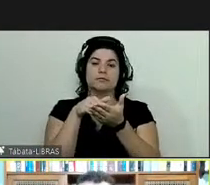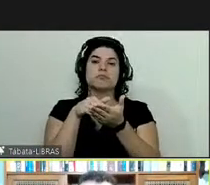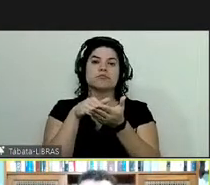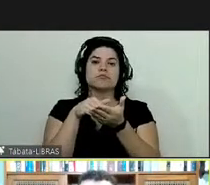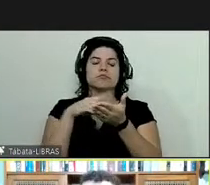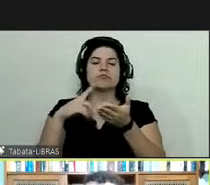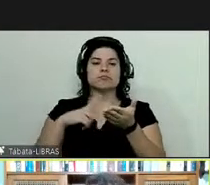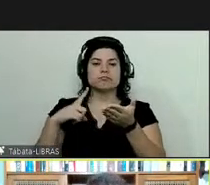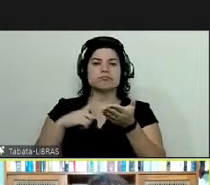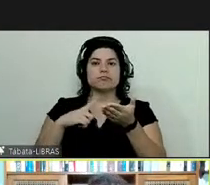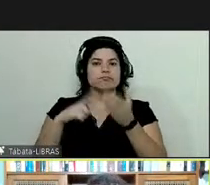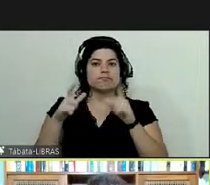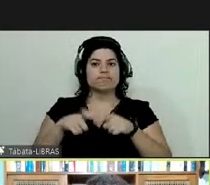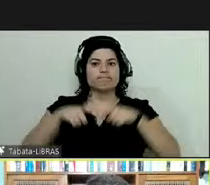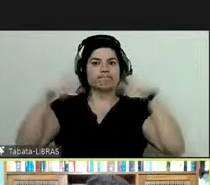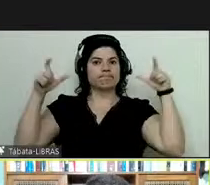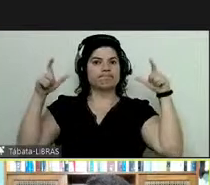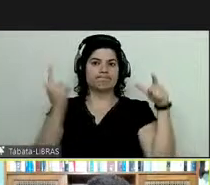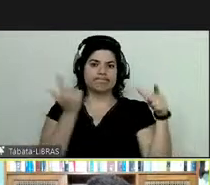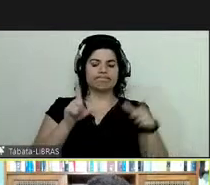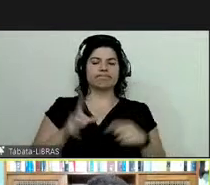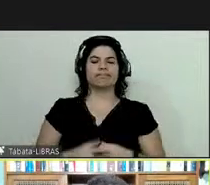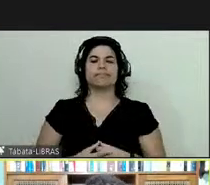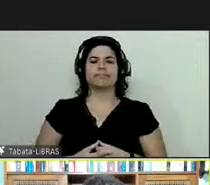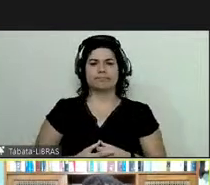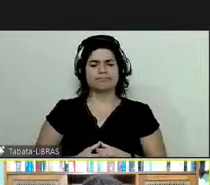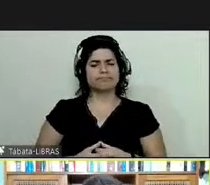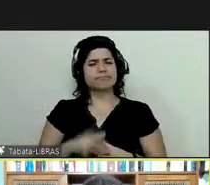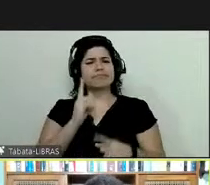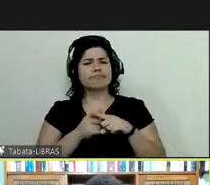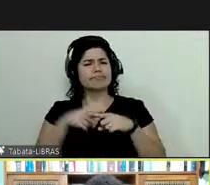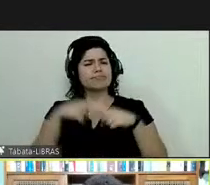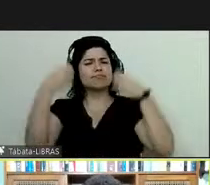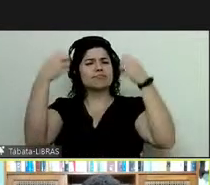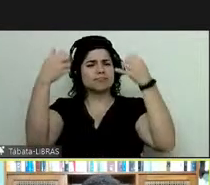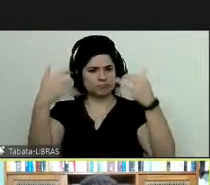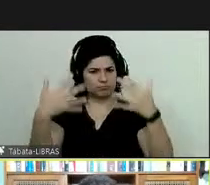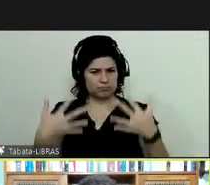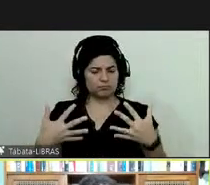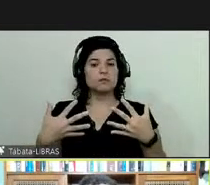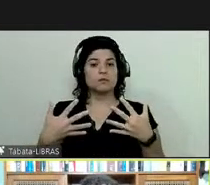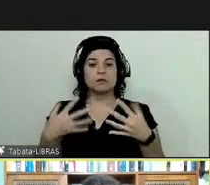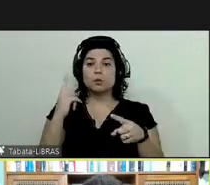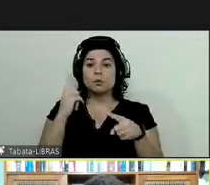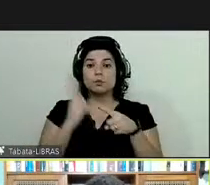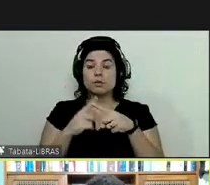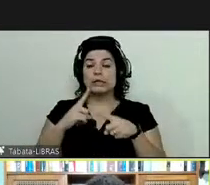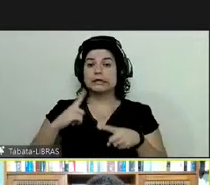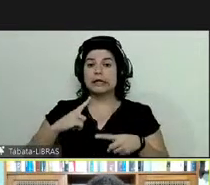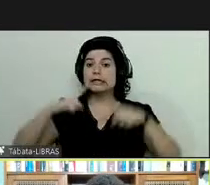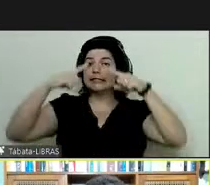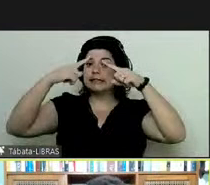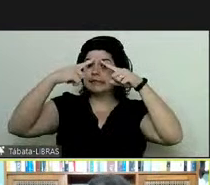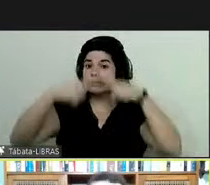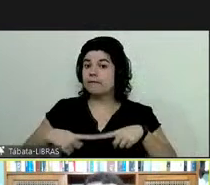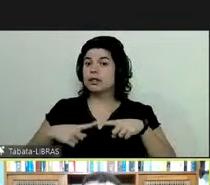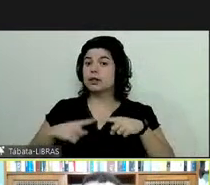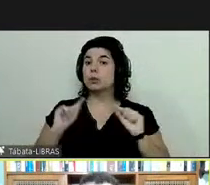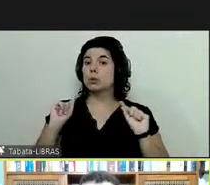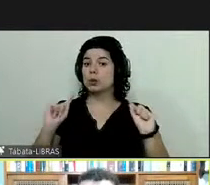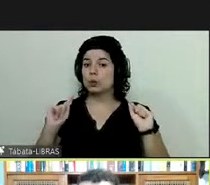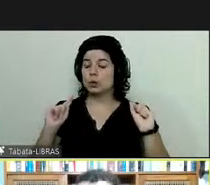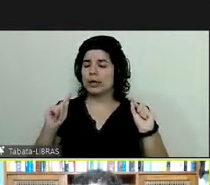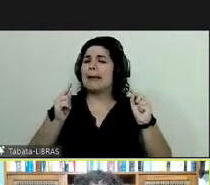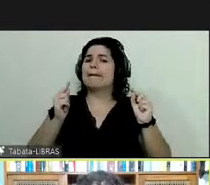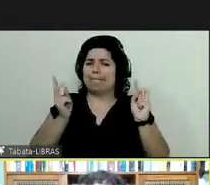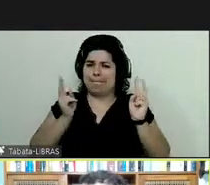numa dimensão mais Ampla né E aí o que que eu tô falando isso porque eu tô dizendo isso porque o grande desafio continua sendo o